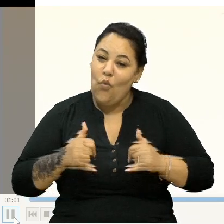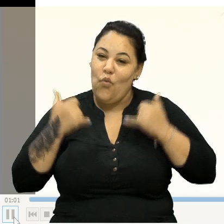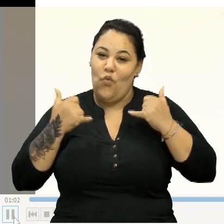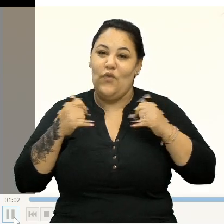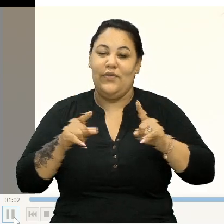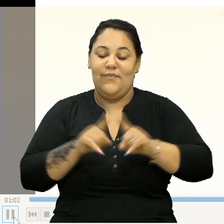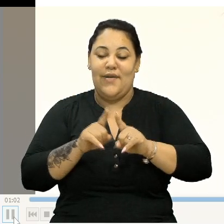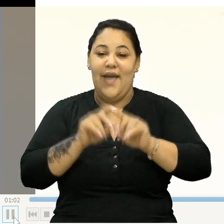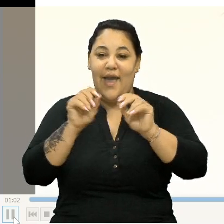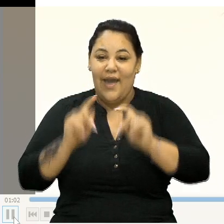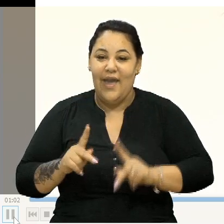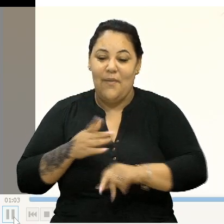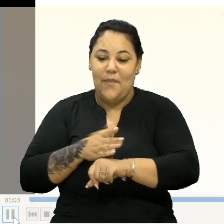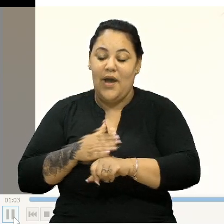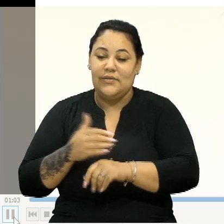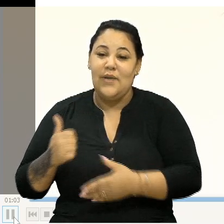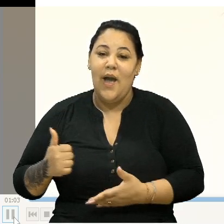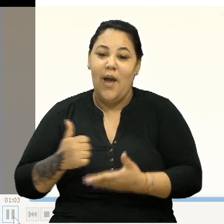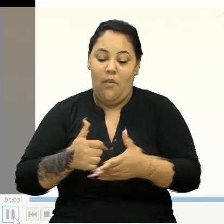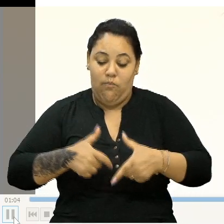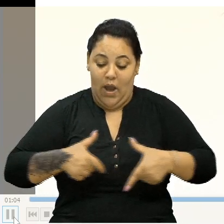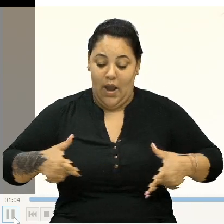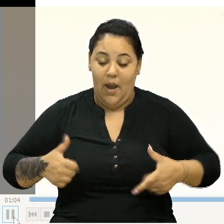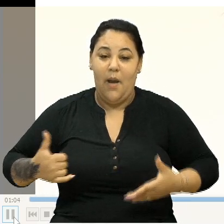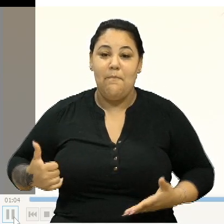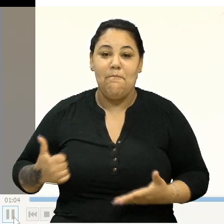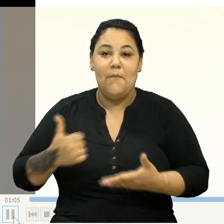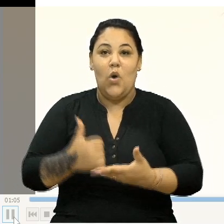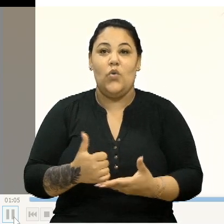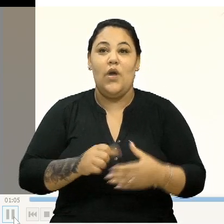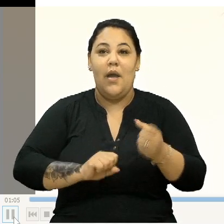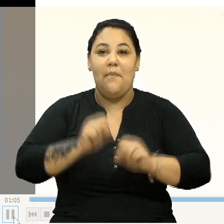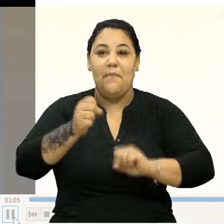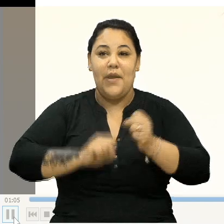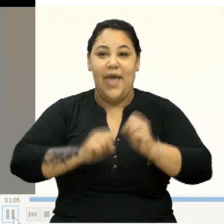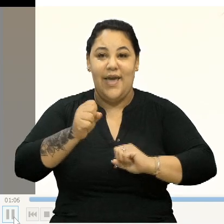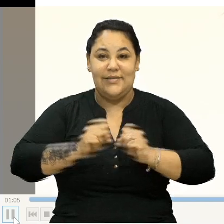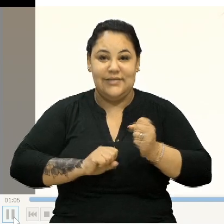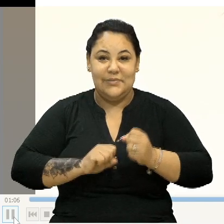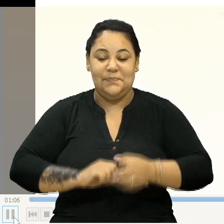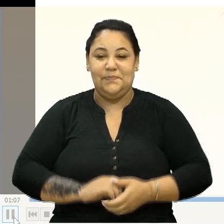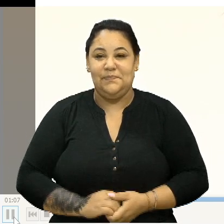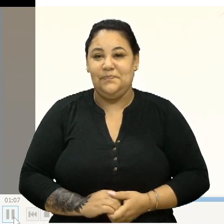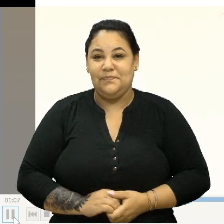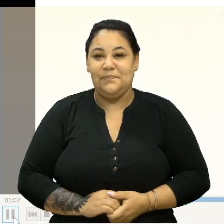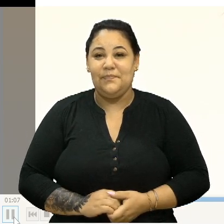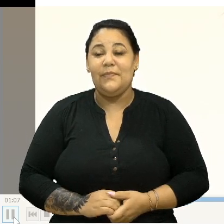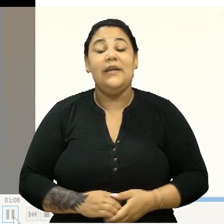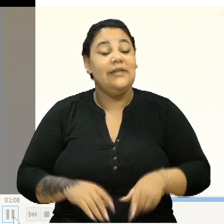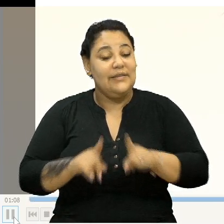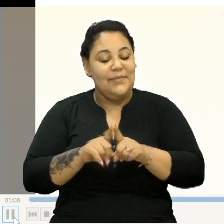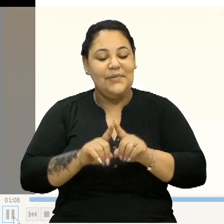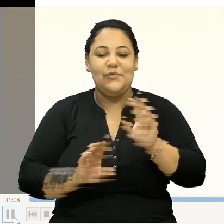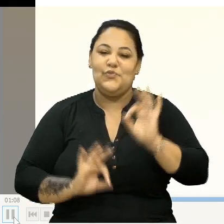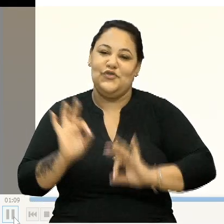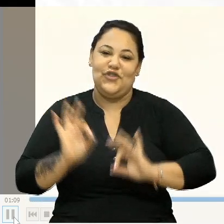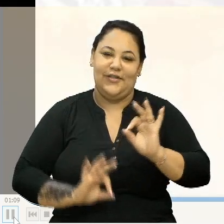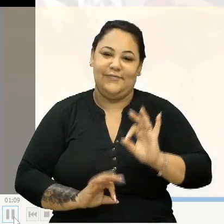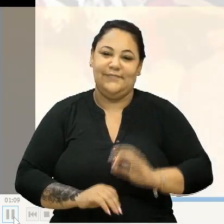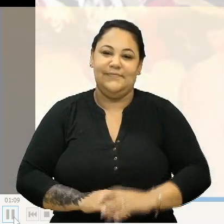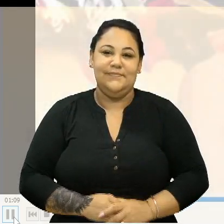seus parceiros, entidades e empresas mantenedoras de seus